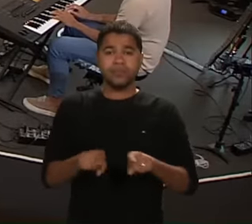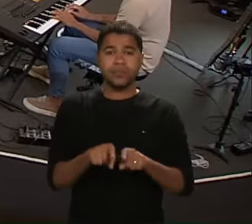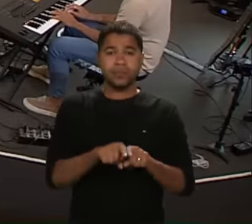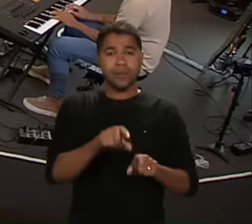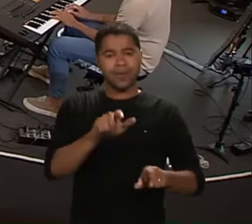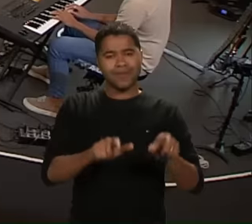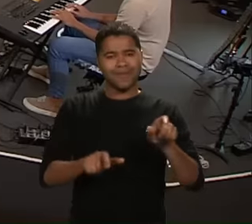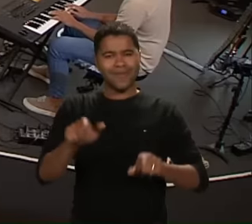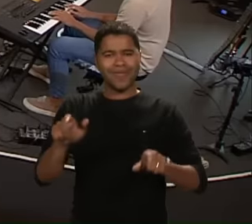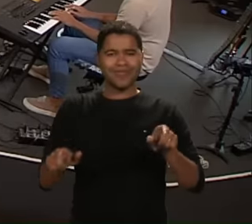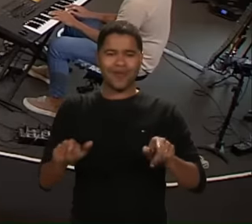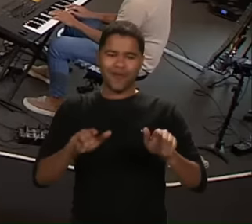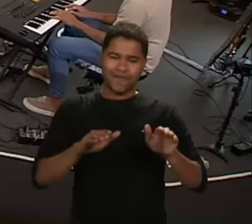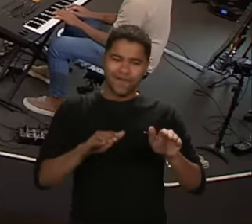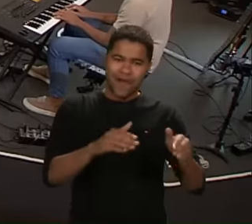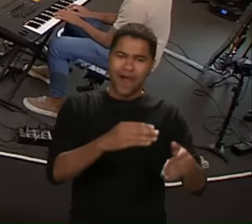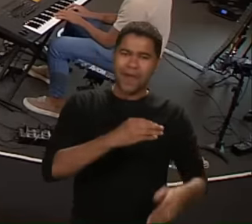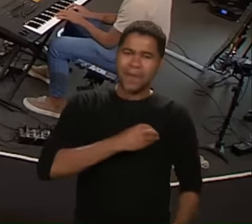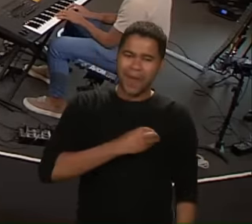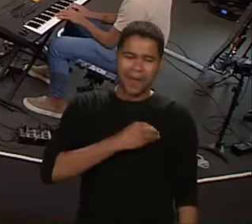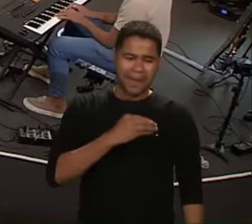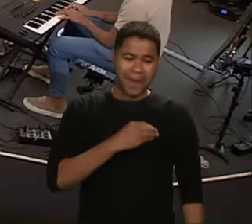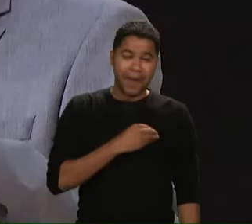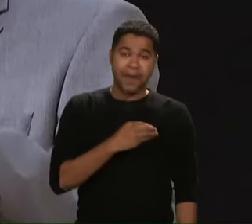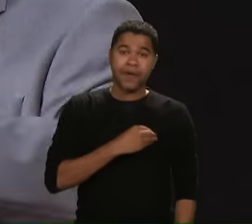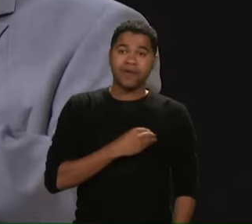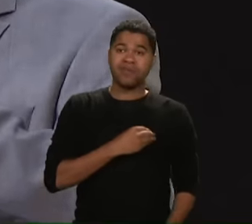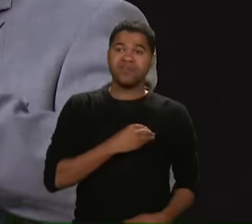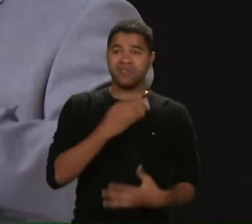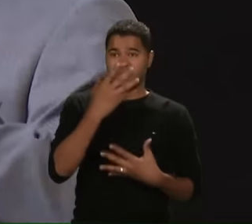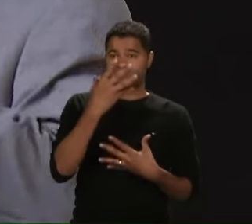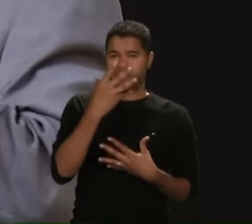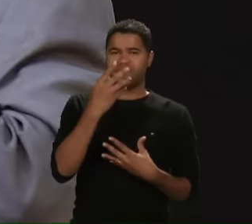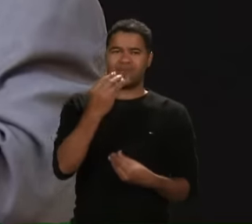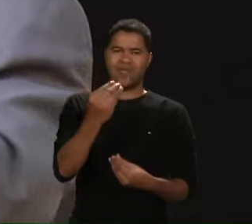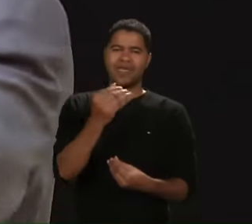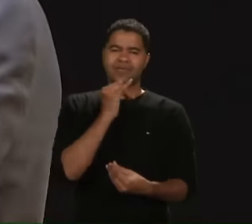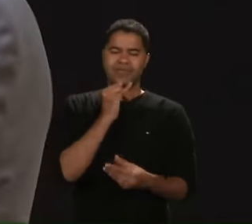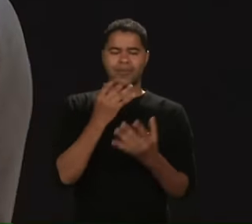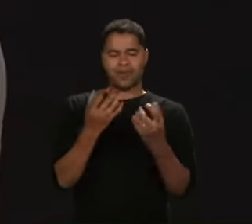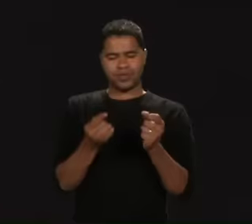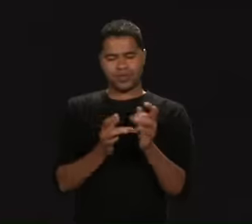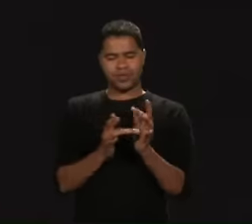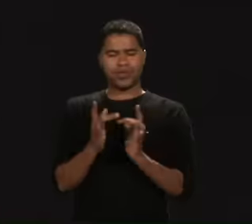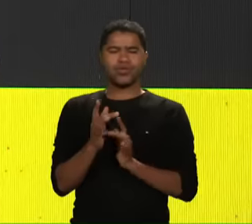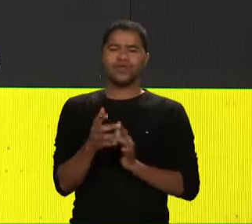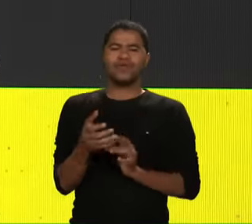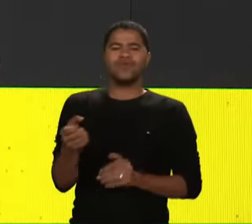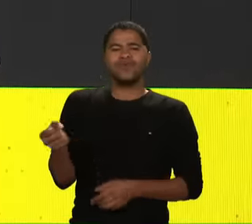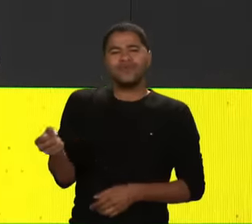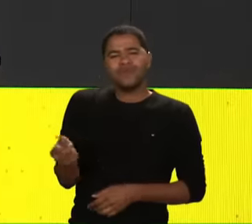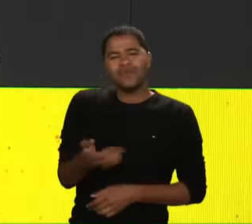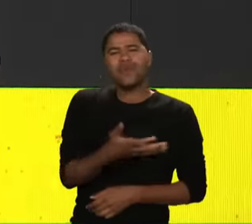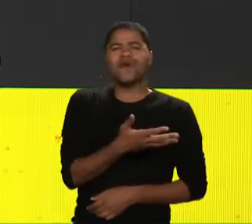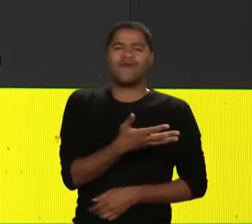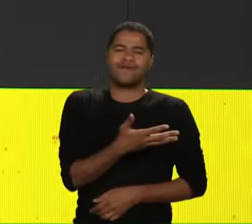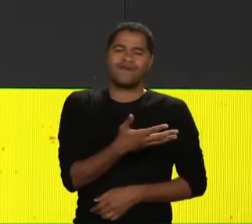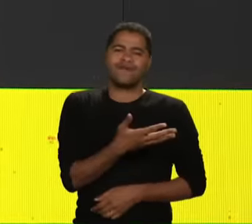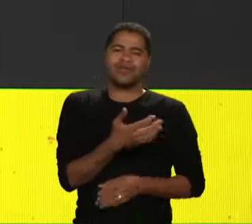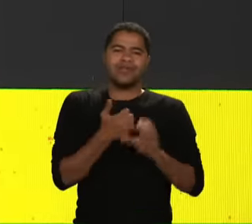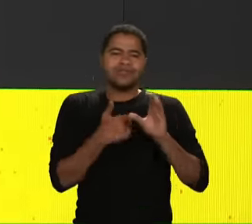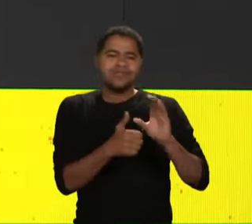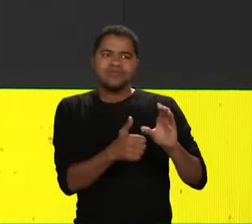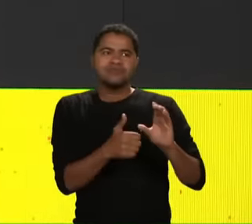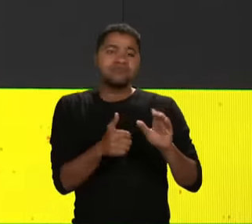são carnais ainda, porque na fé, quando uma pessoa vem para Jesus, ela é tão novinha, a pessoa é tão nova, não